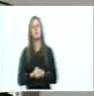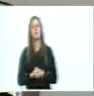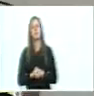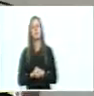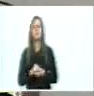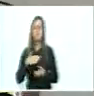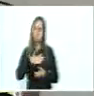Eu gostaria de